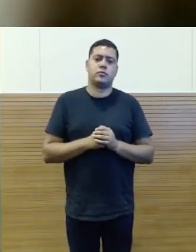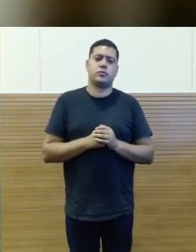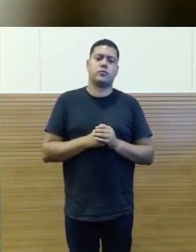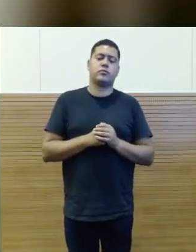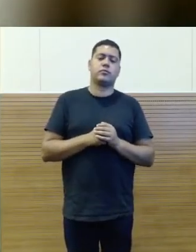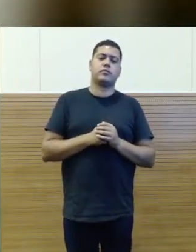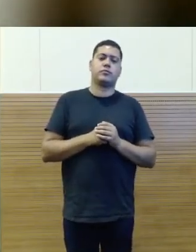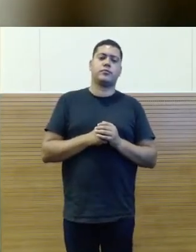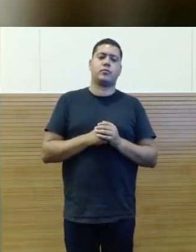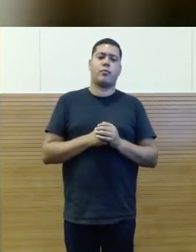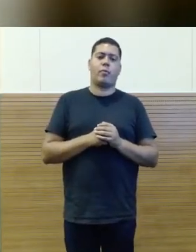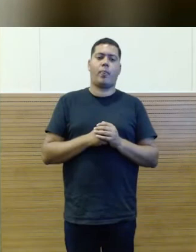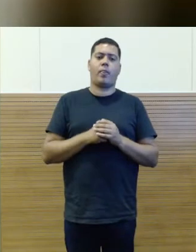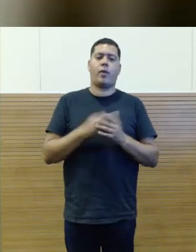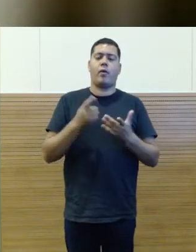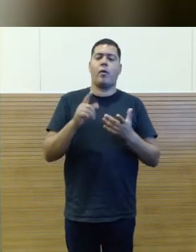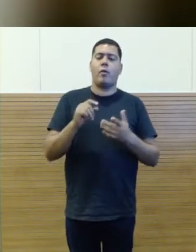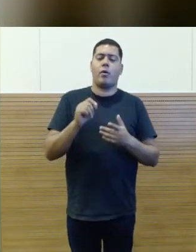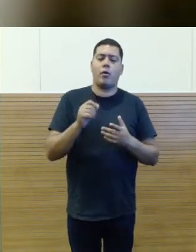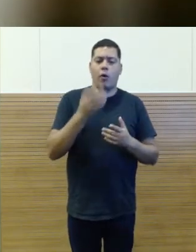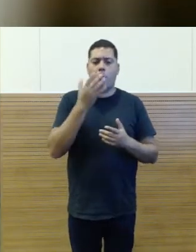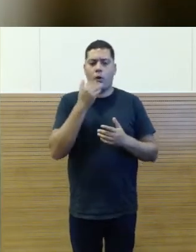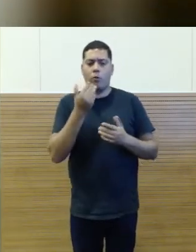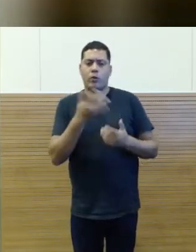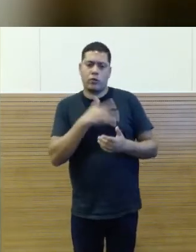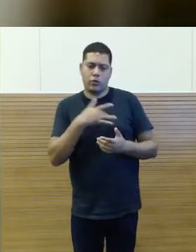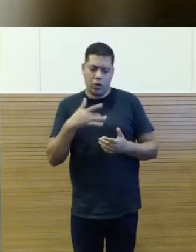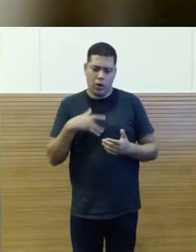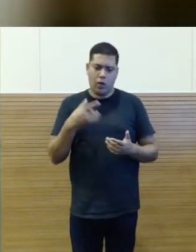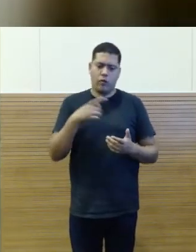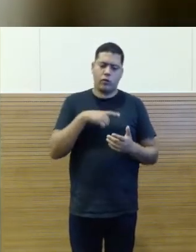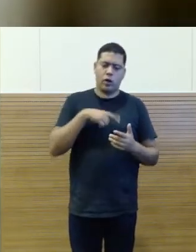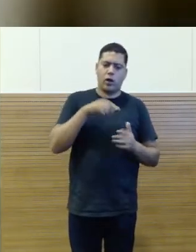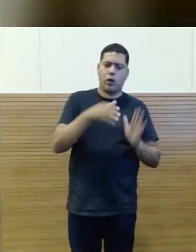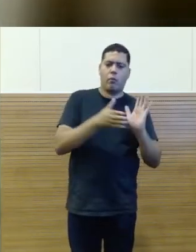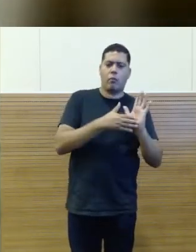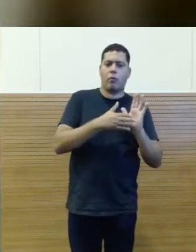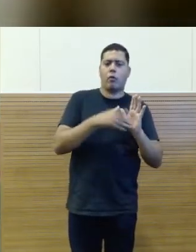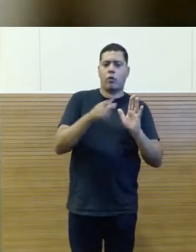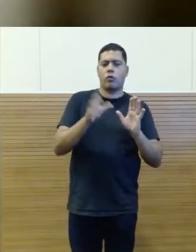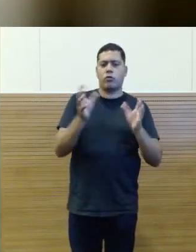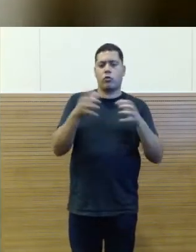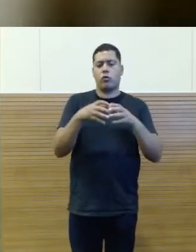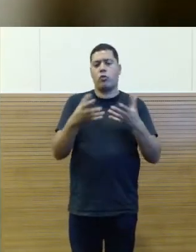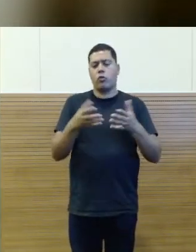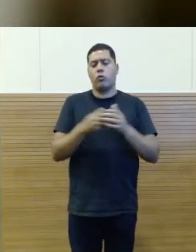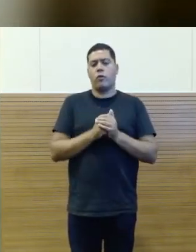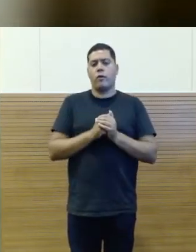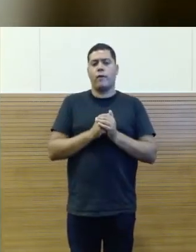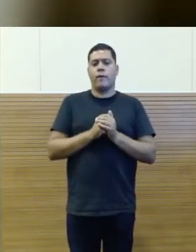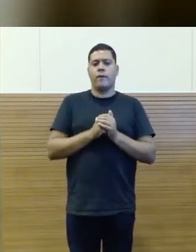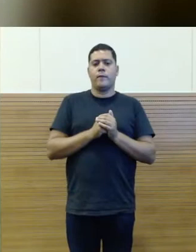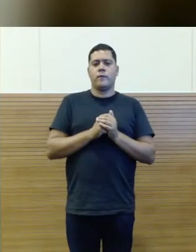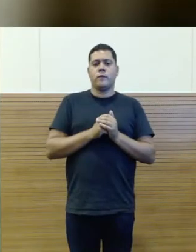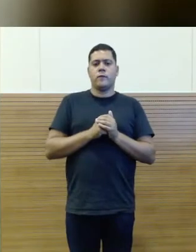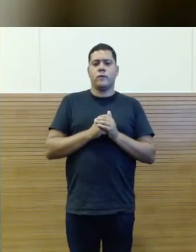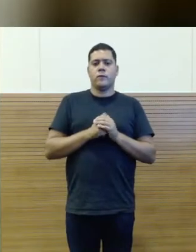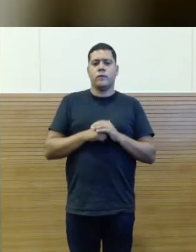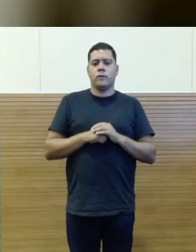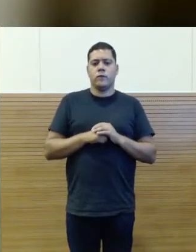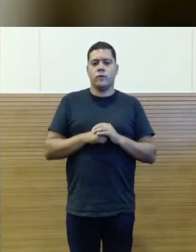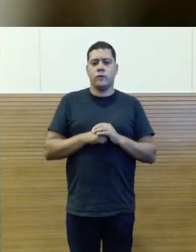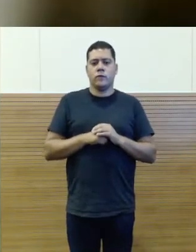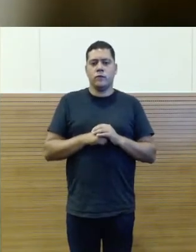a coalizão para as dietas saudáveis, né, que está sendo proposta no âmbito da cúpula. E para